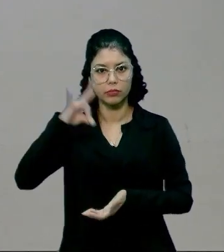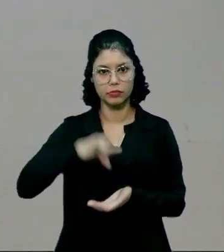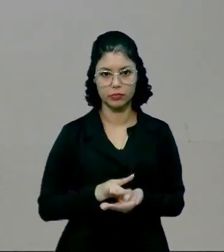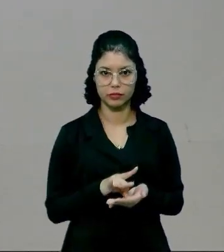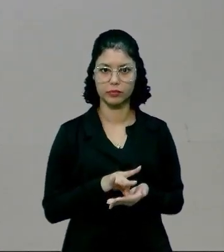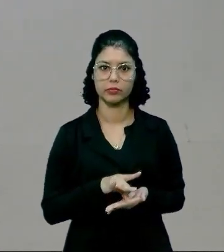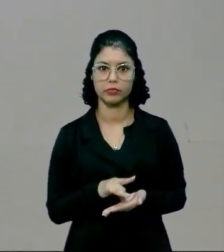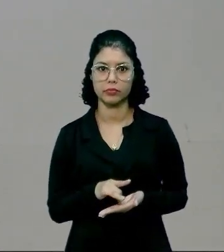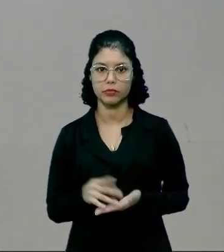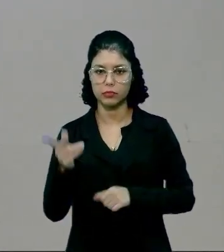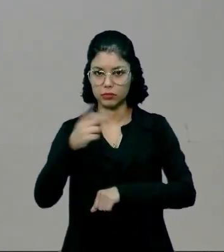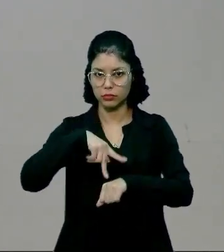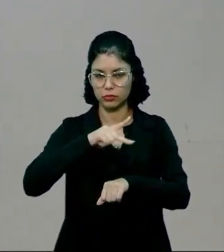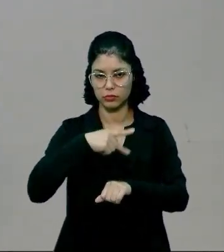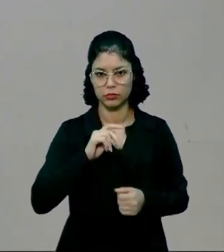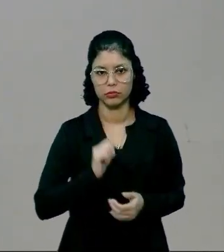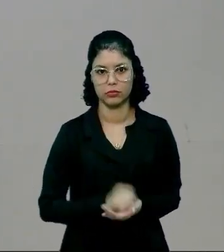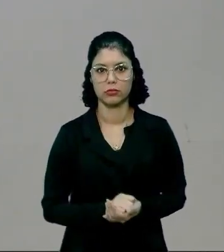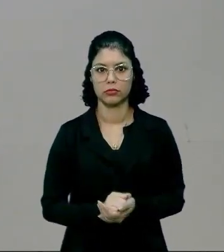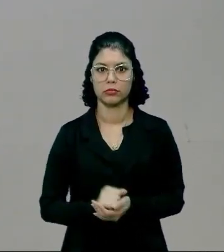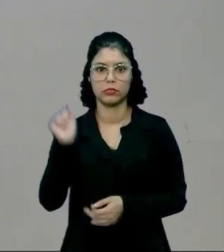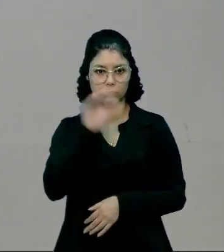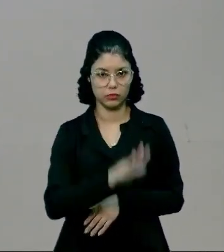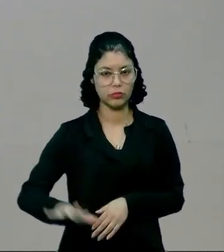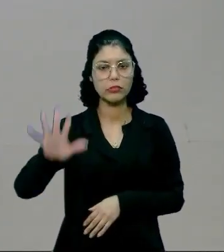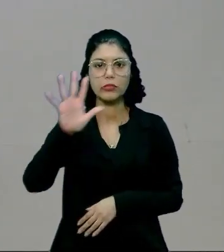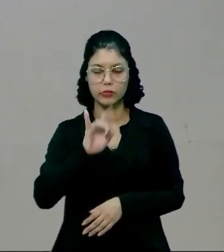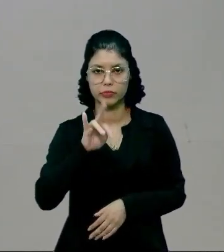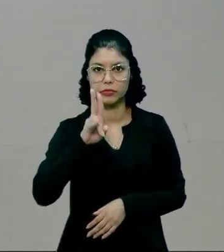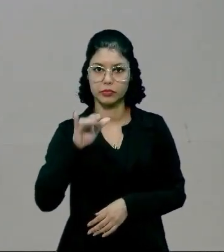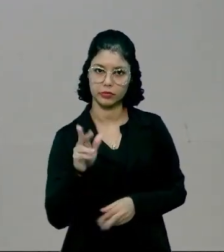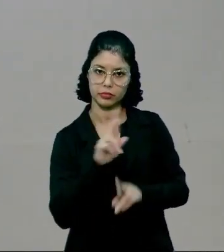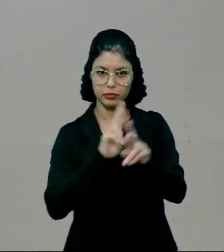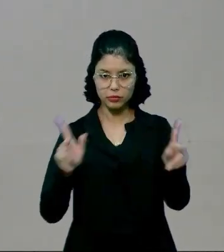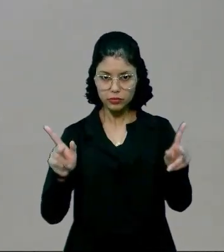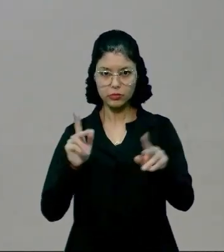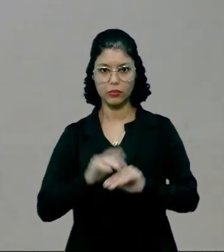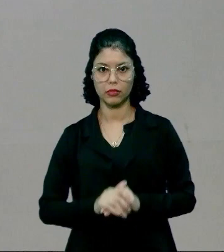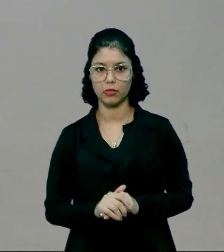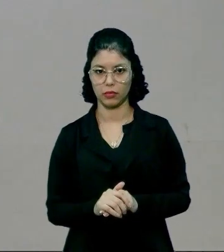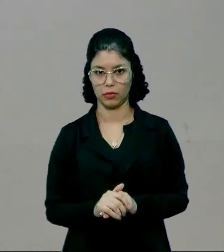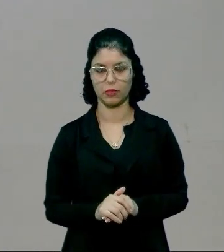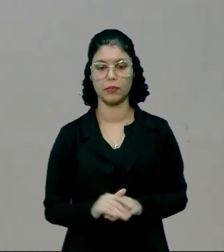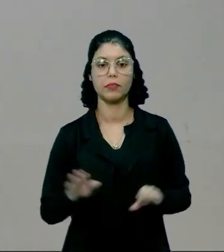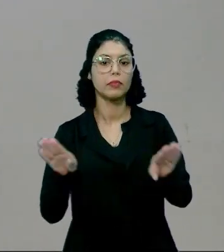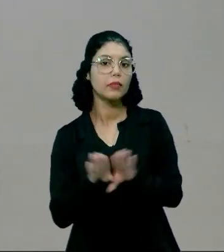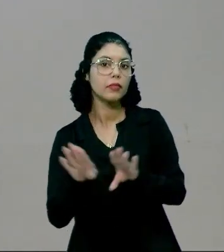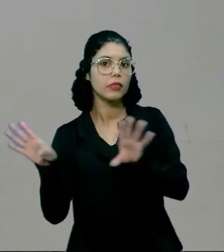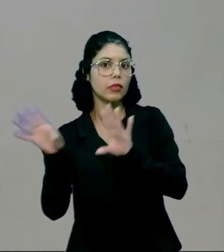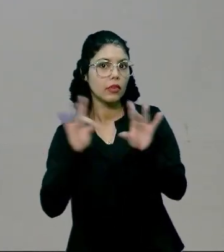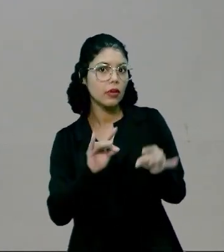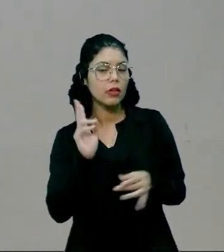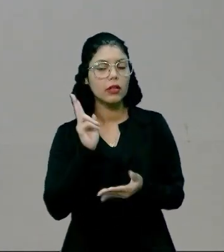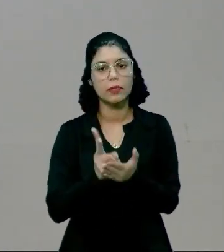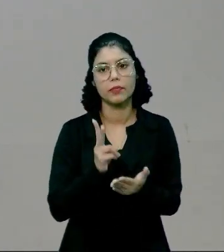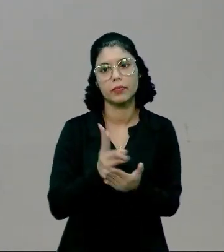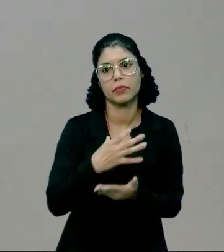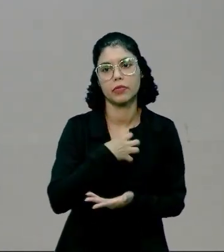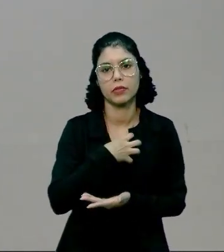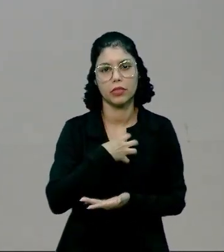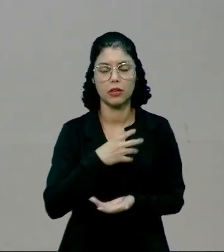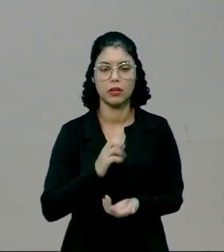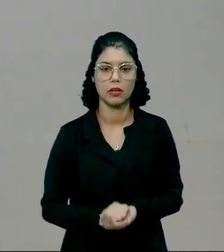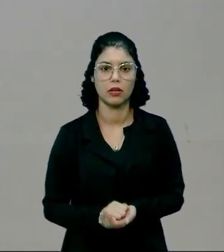em qualquer país, em qualquer nação, com idiomas diferentes, culturas diferentes, que trarão esse mesmo